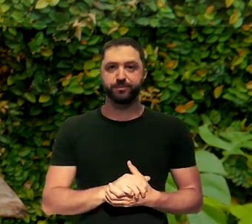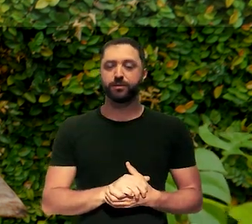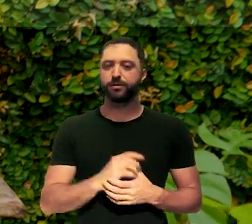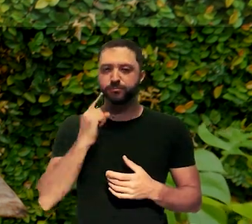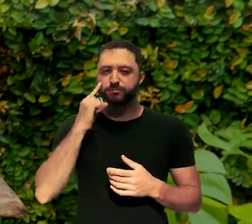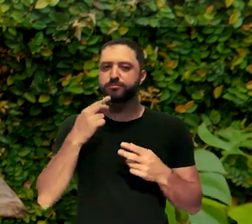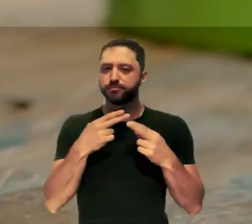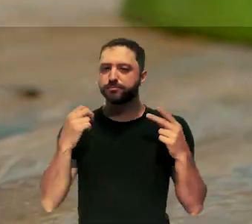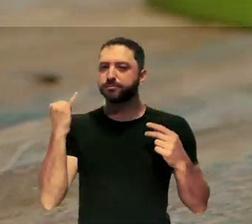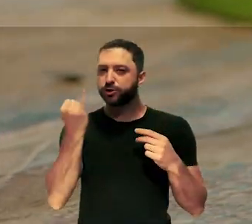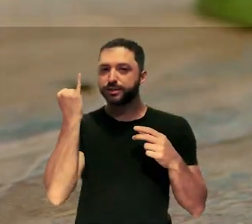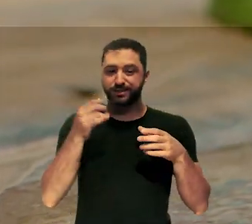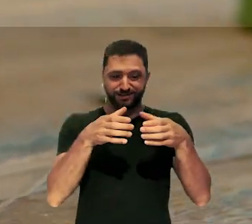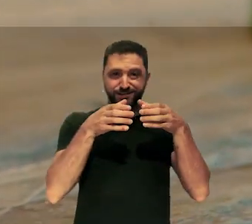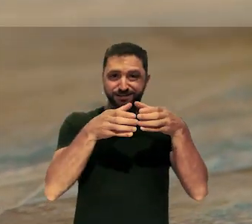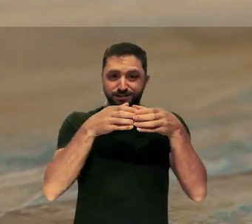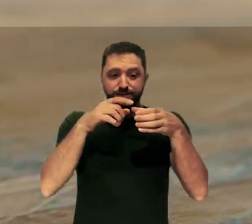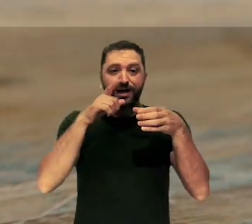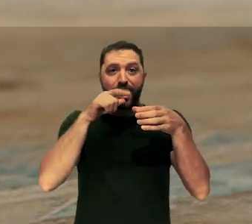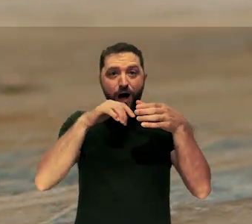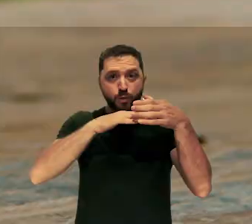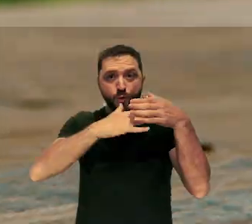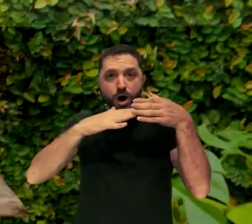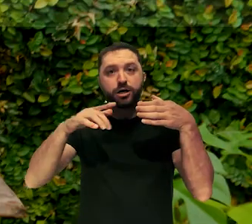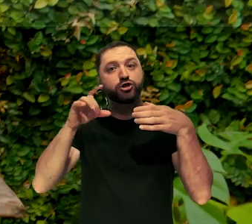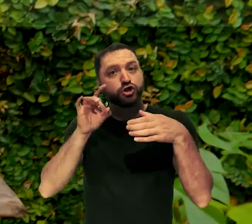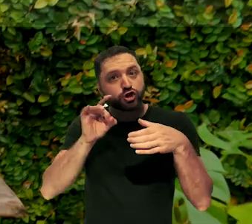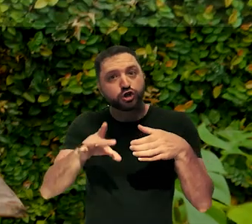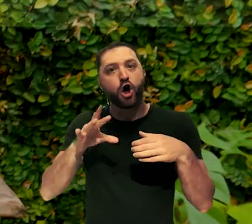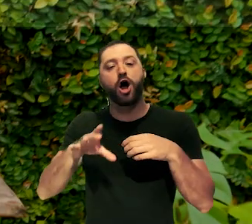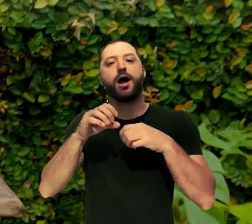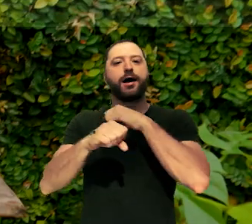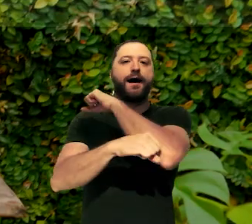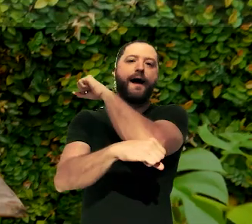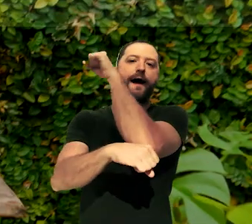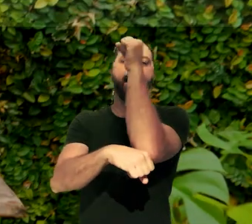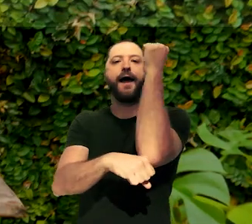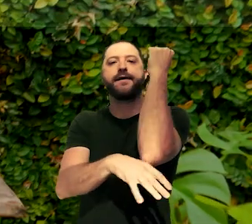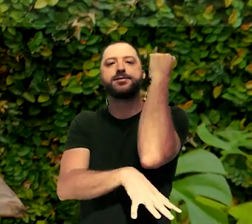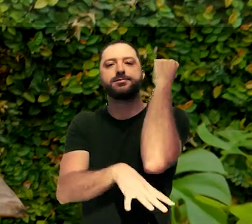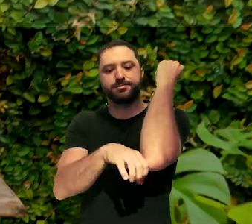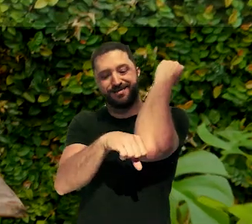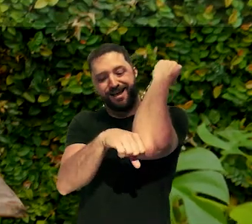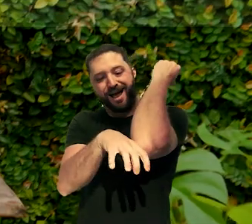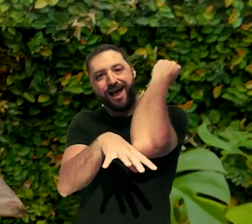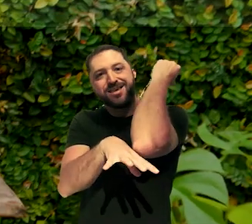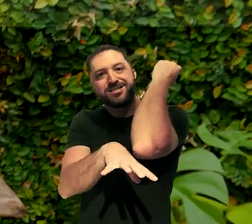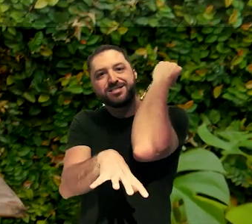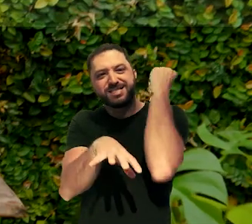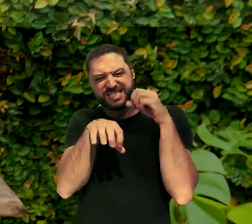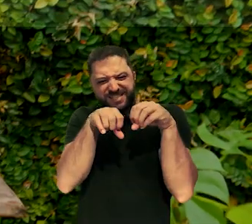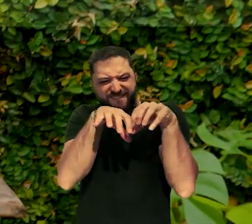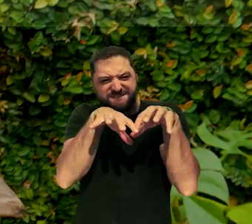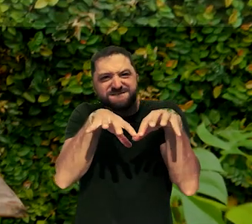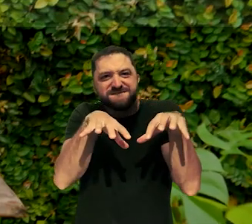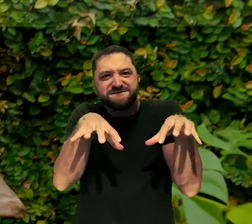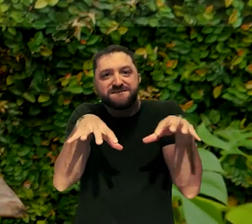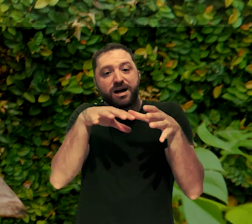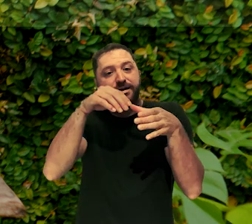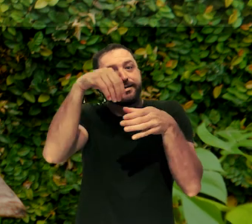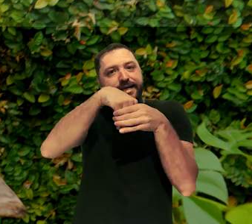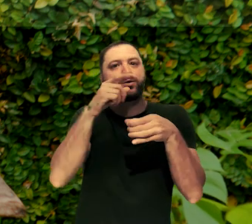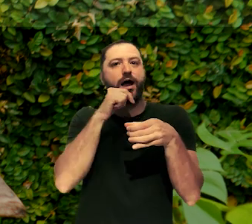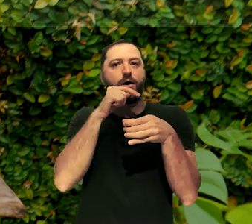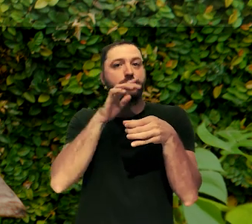importante é que apenas as raízes devem ficar submersas à água. Ou seja, 3/4 do recipiente. E essa água